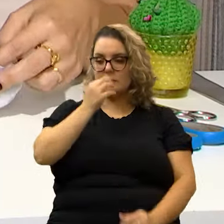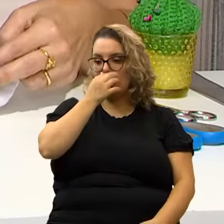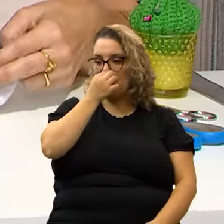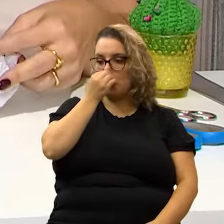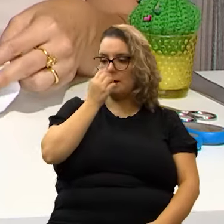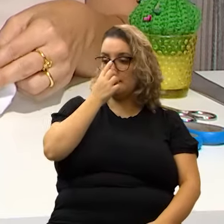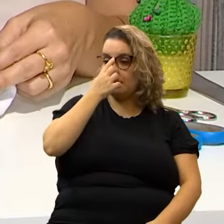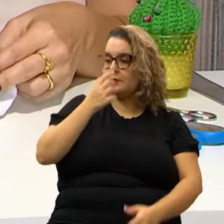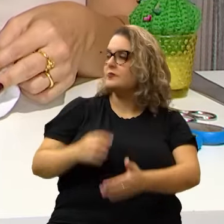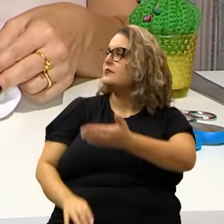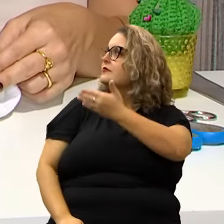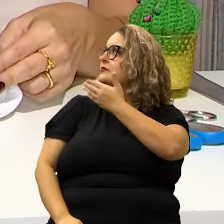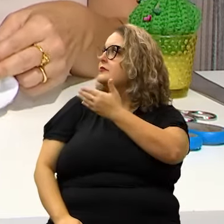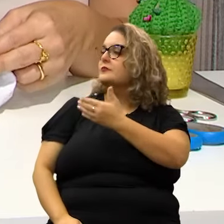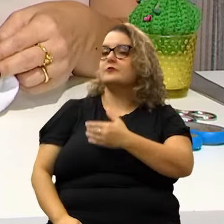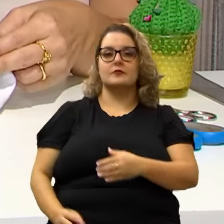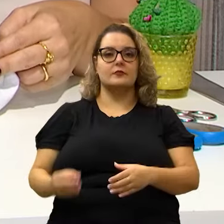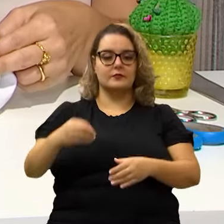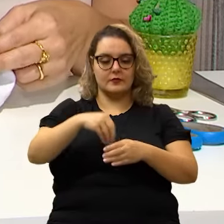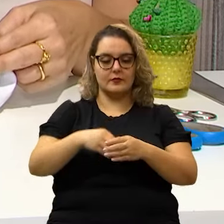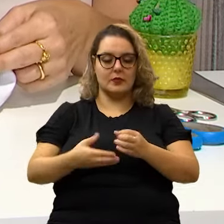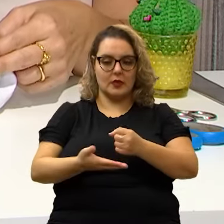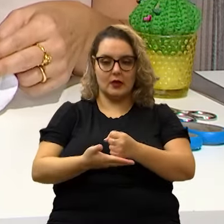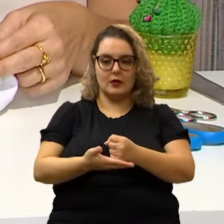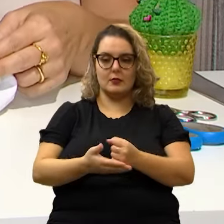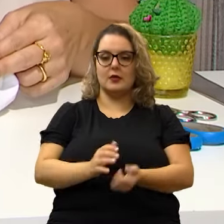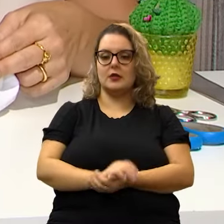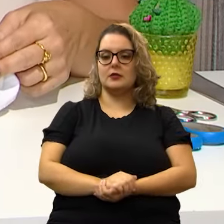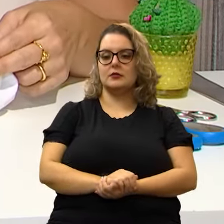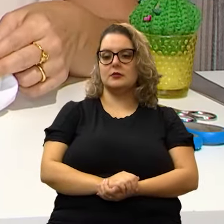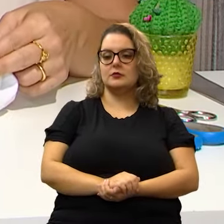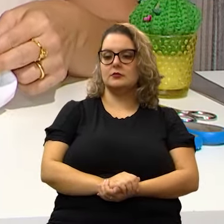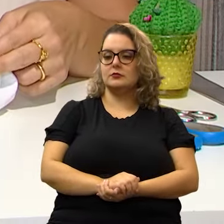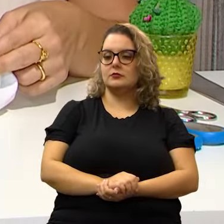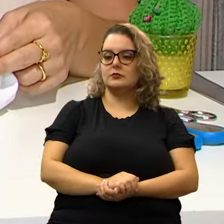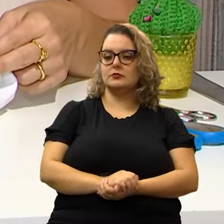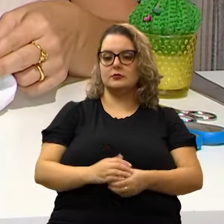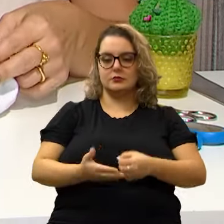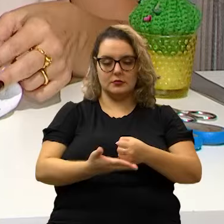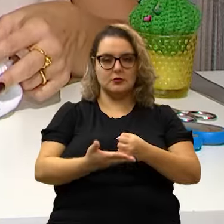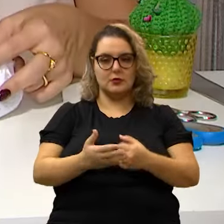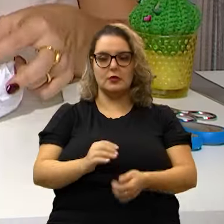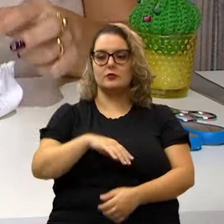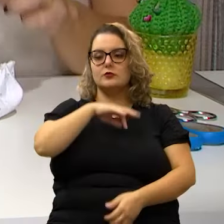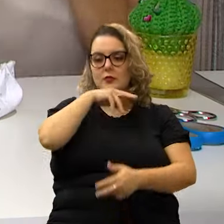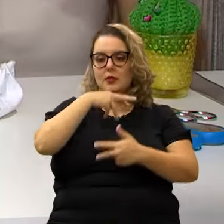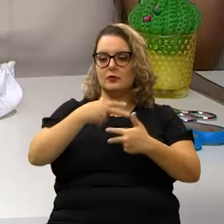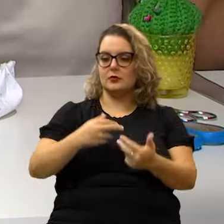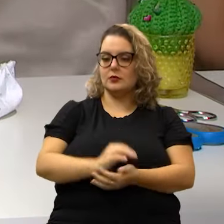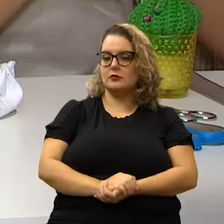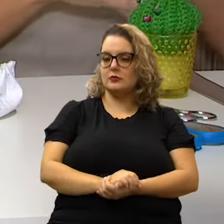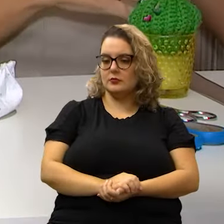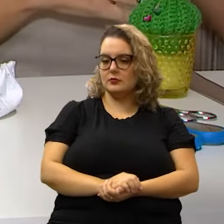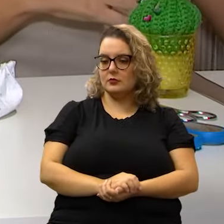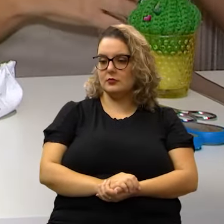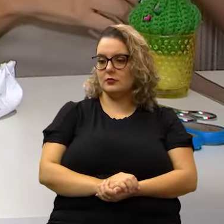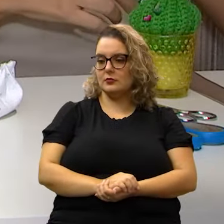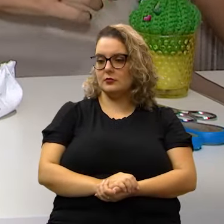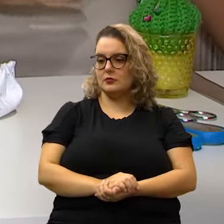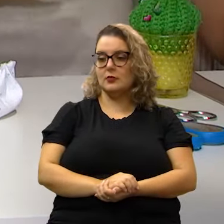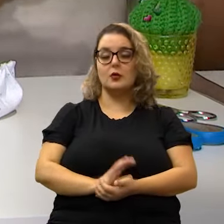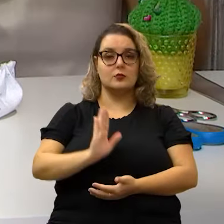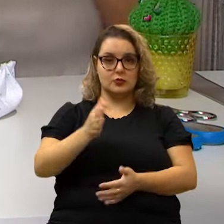trouxinha, estamos com ela pronta, a gente vai colocar a base, que é o que vai dar sustentação aqui debaixo do bichinho. Então a gente vai entrar, como